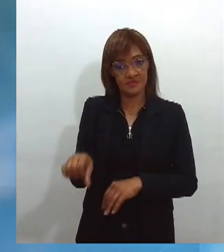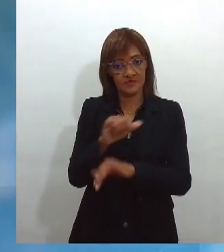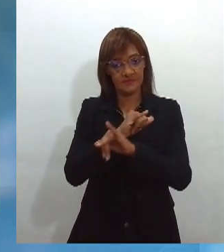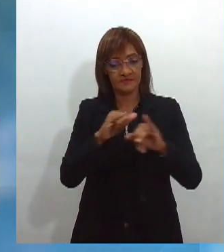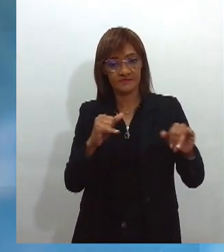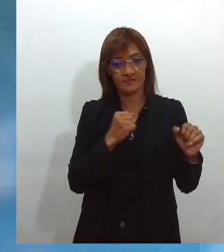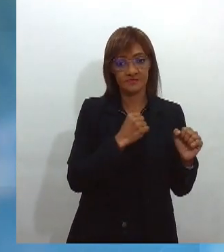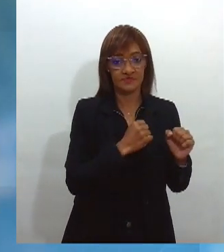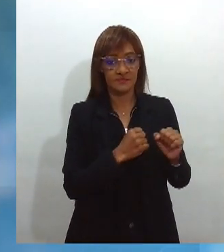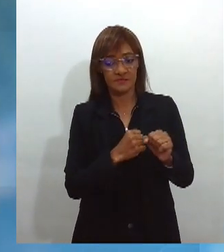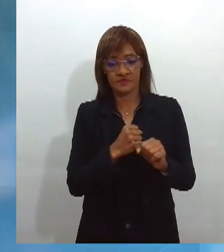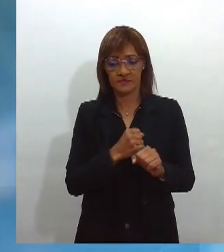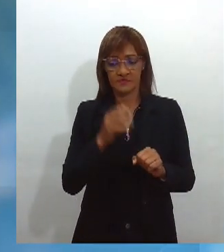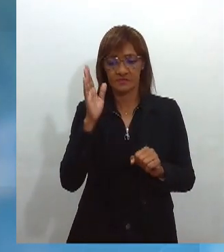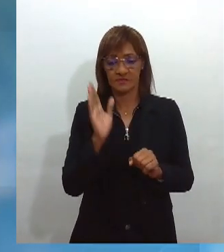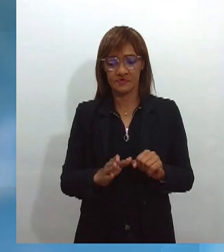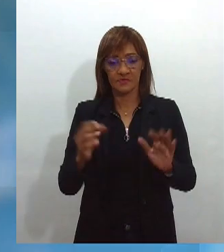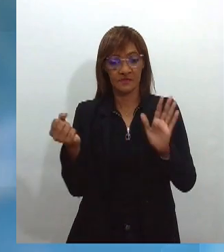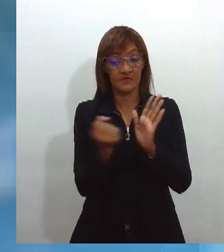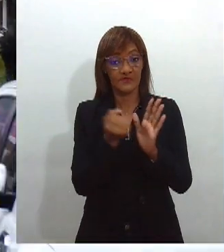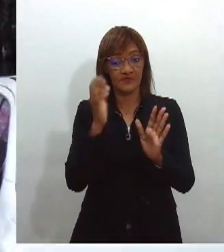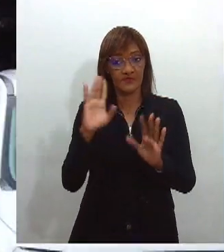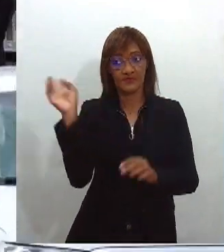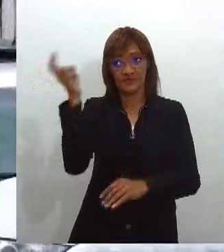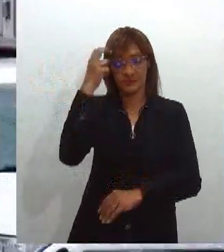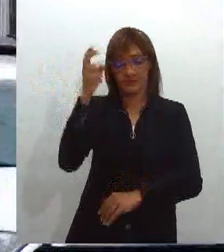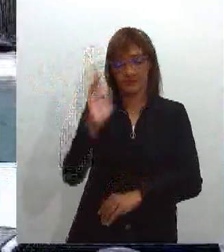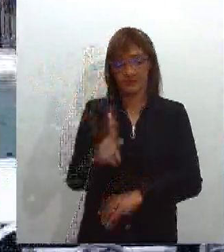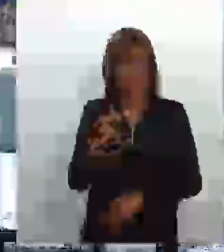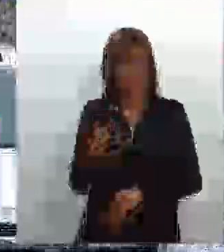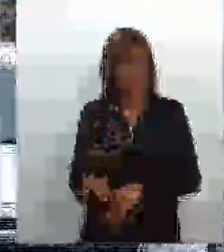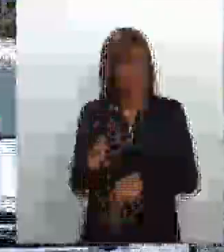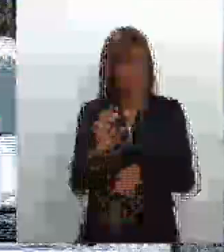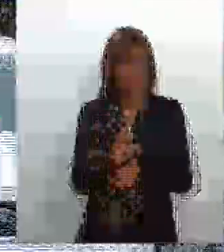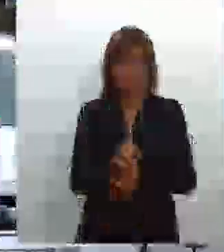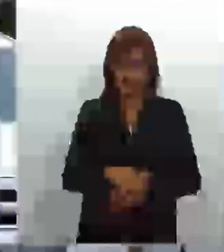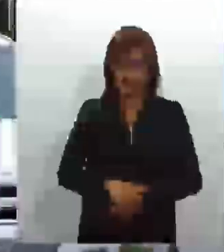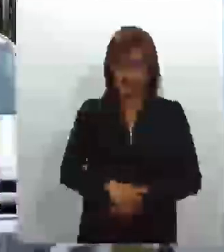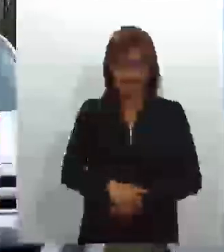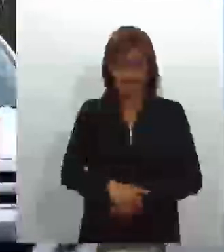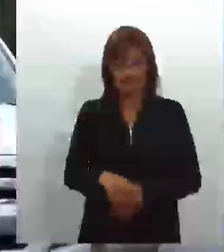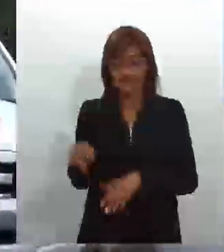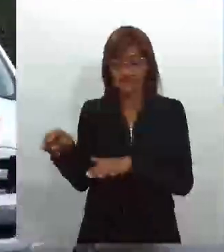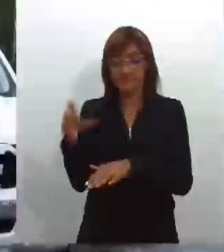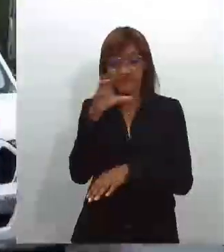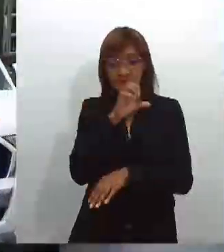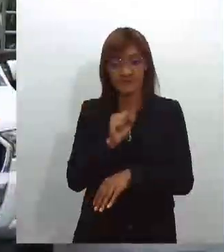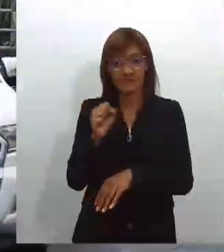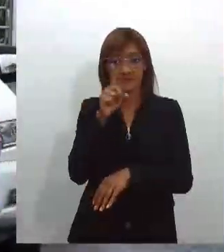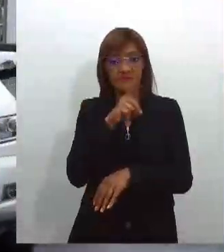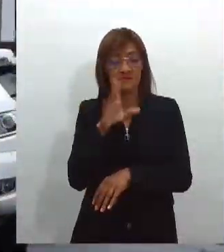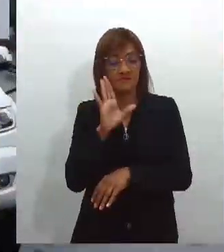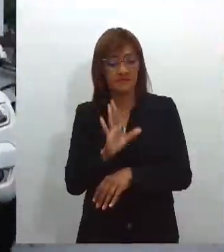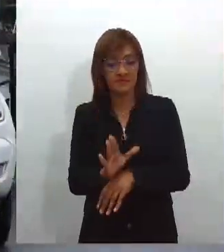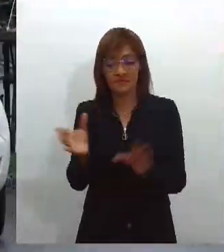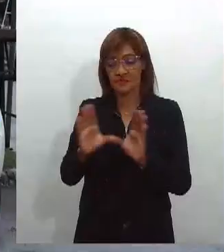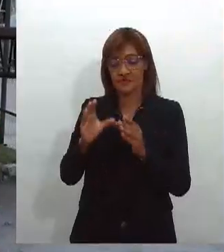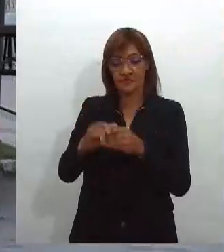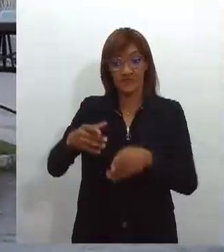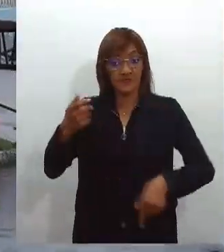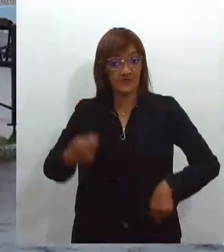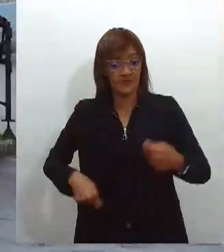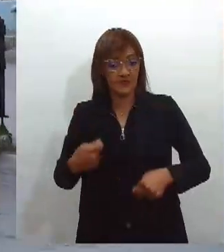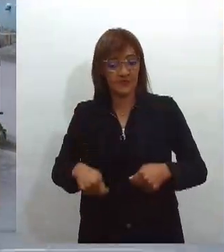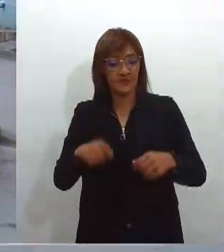patrimônio cultural e imaterial do Estado. Neste final de semana, o aguardado Arrasta-Pé do 18 do Forte